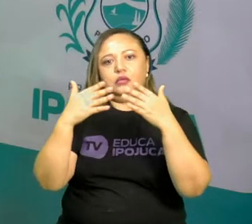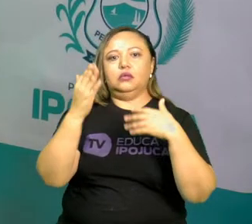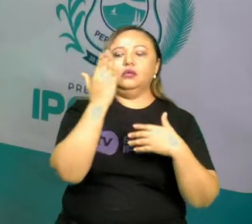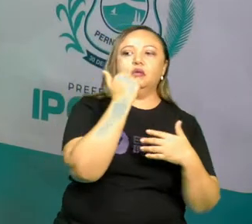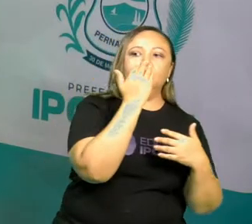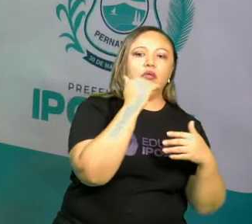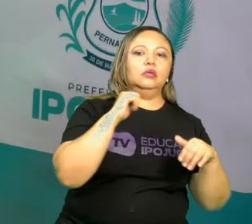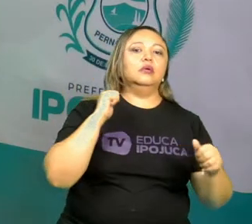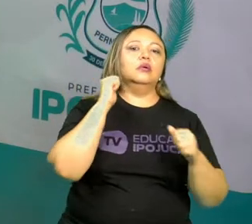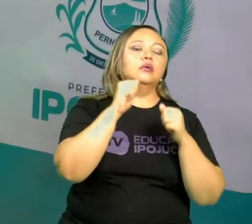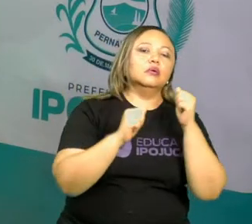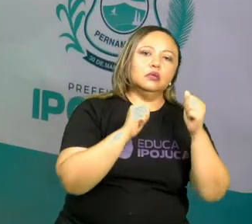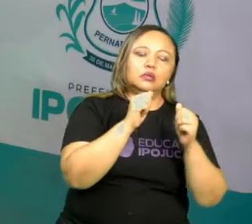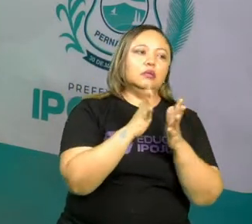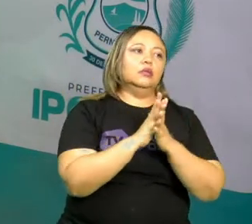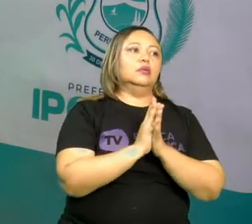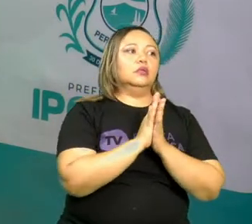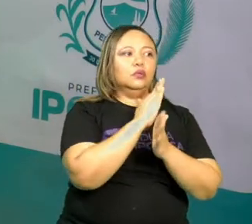comer.